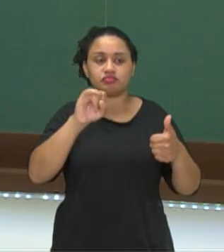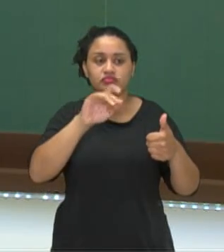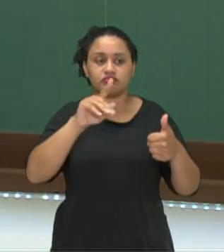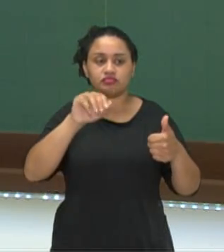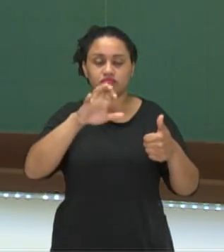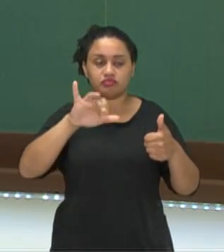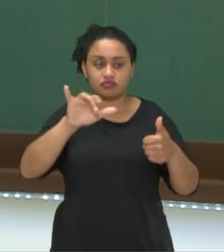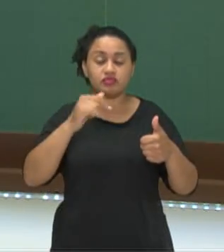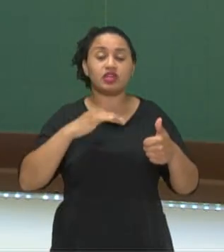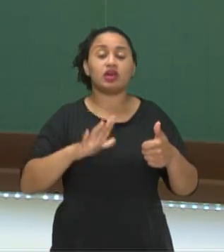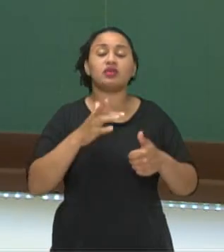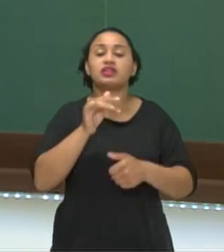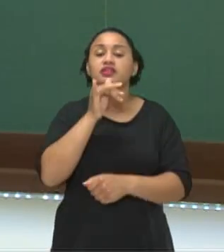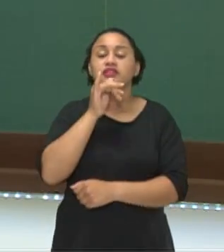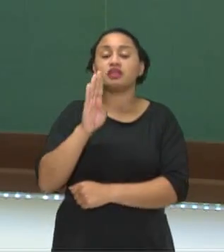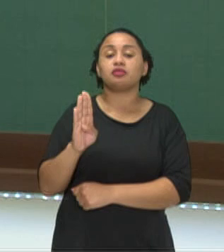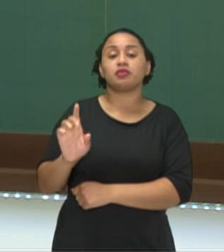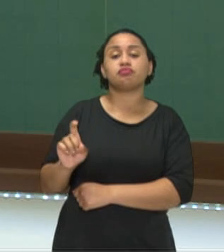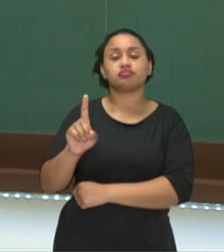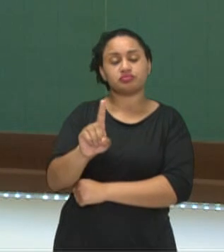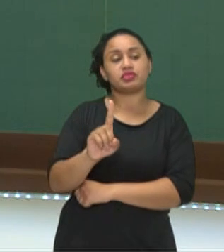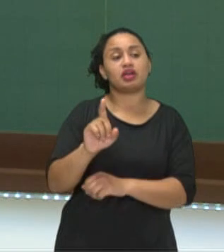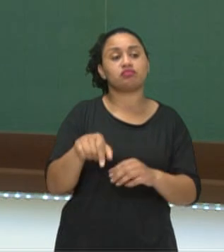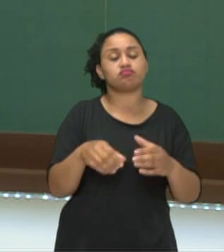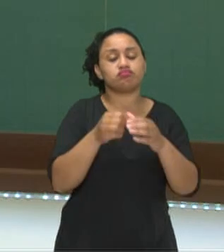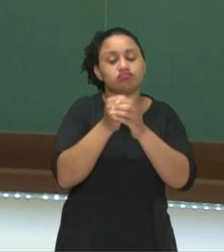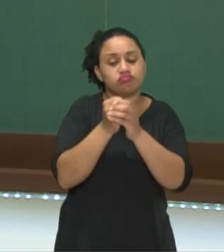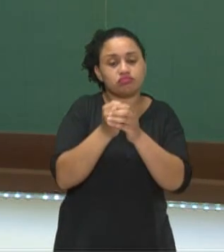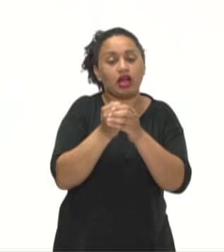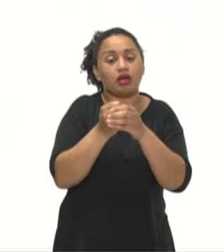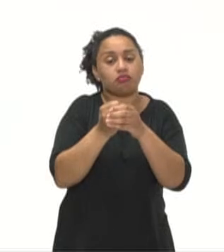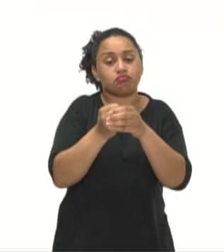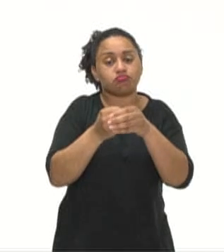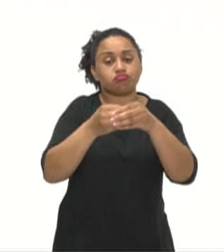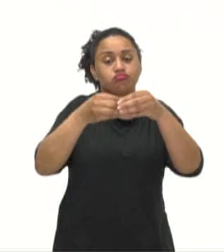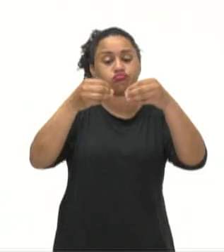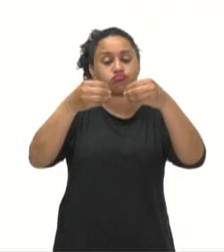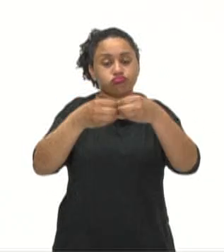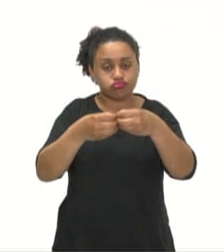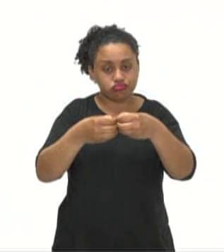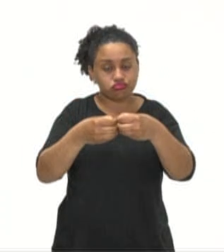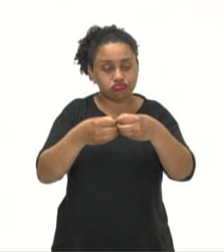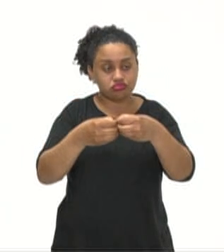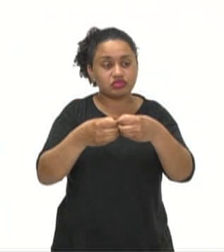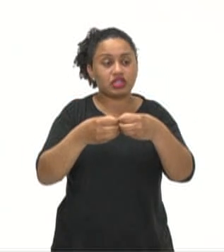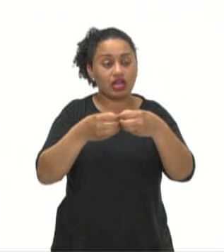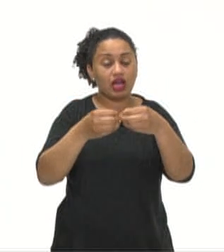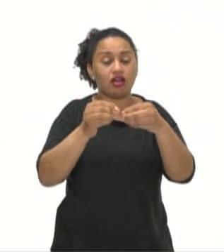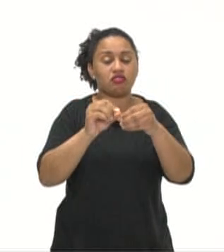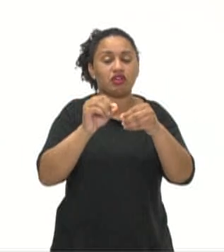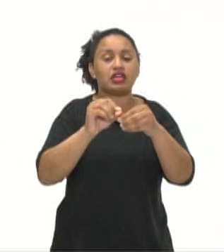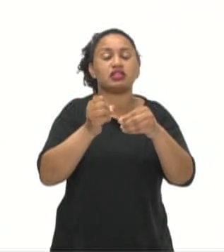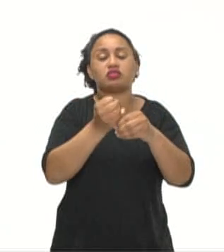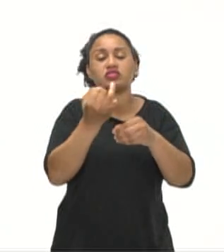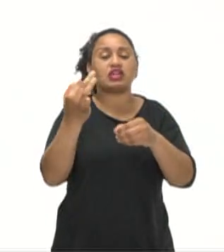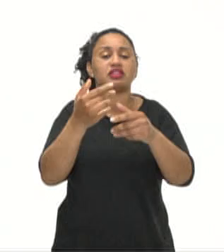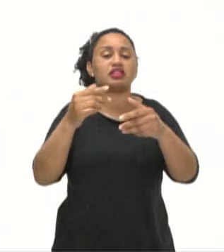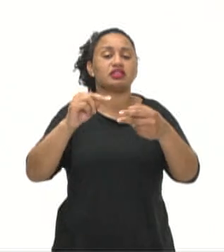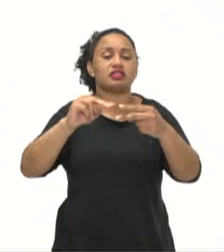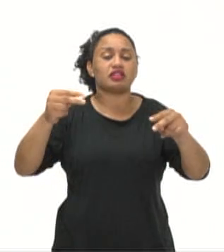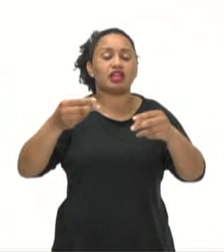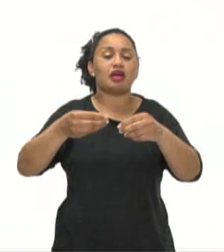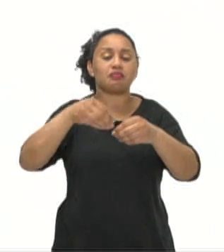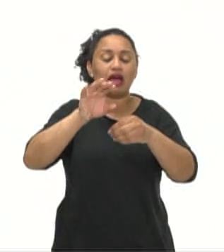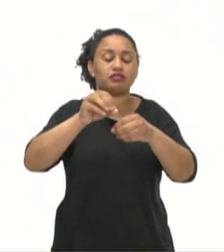exemplo, com as bactérias. Quando elas se dividem, a célula-mãe, então, aumenta o seu citoplasma, ocorre, então,